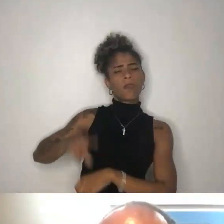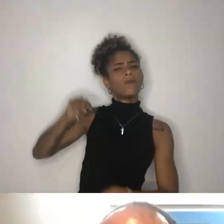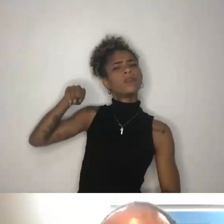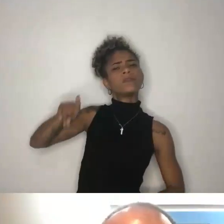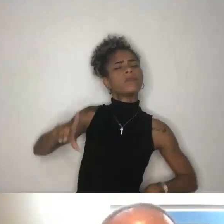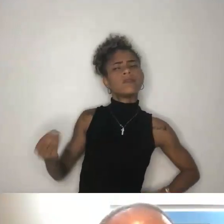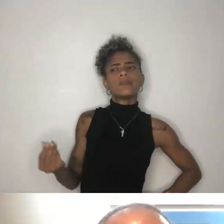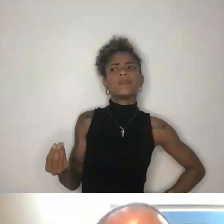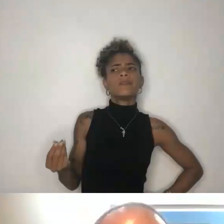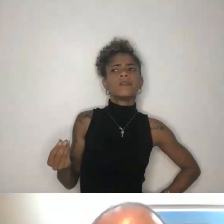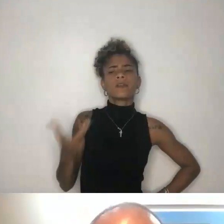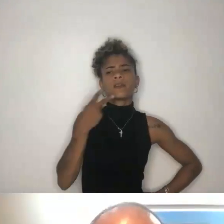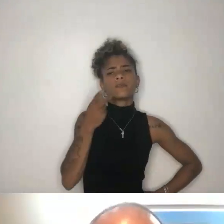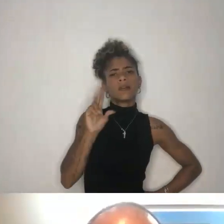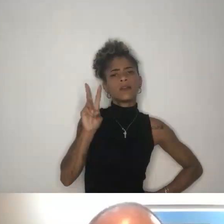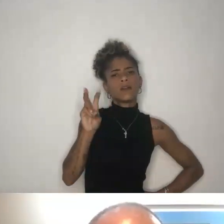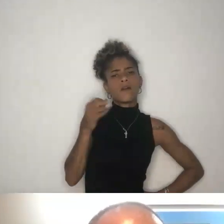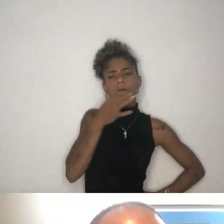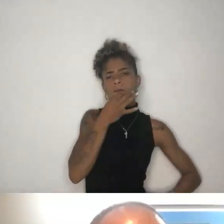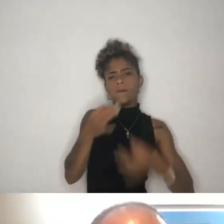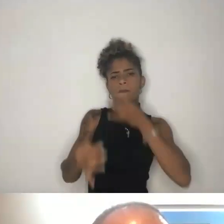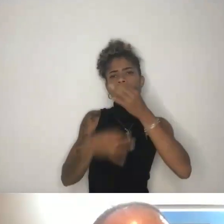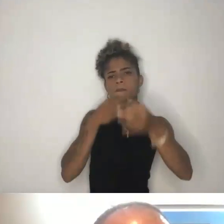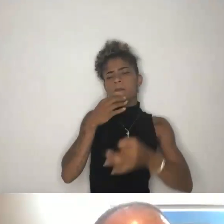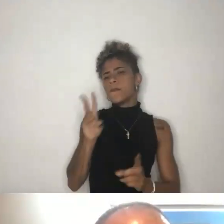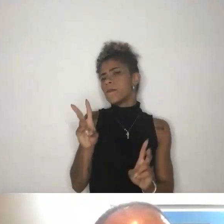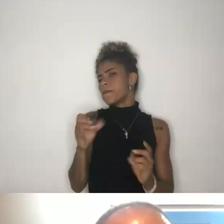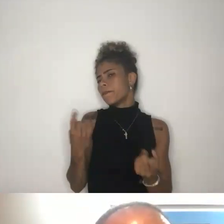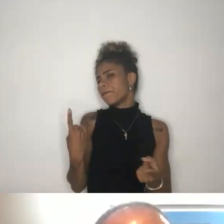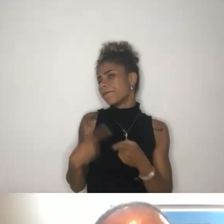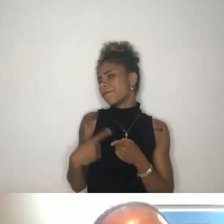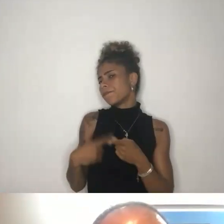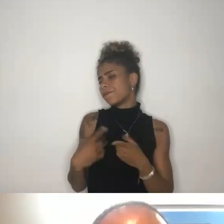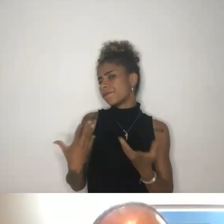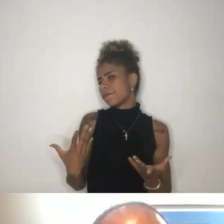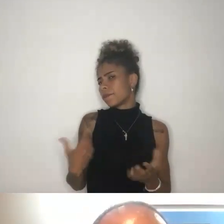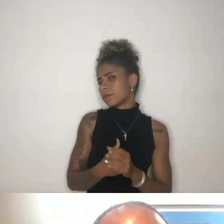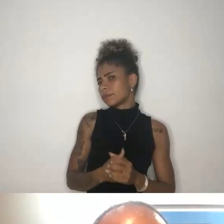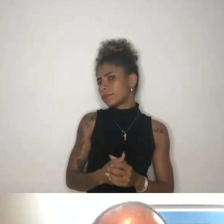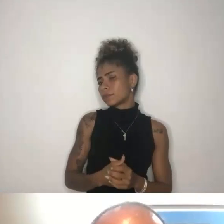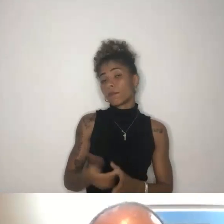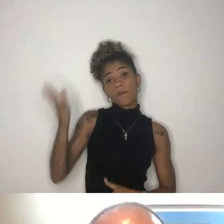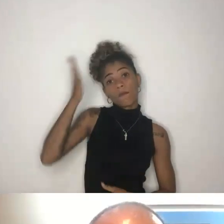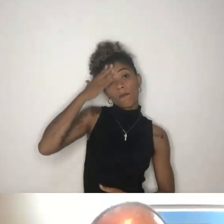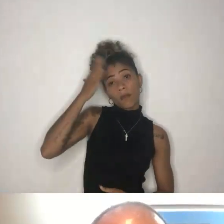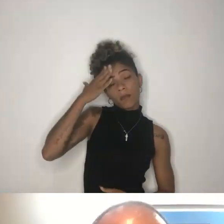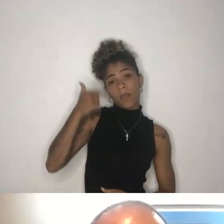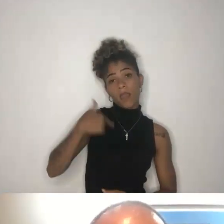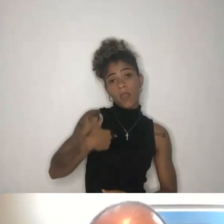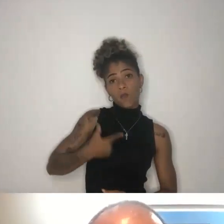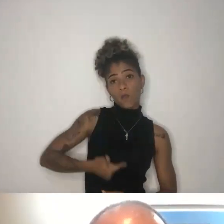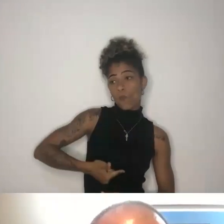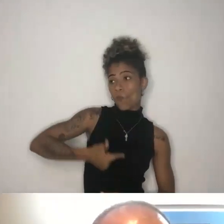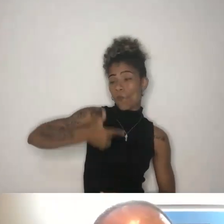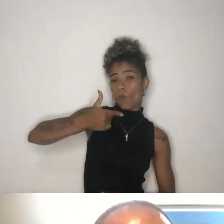queria que você desse uma comentada assim porque você sabe que eu sou calmo mesmo no